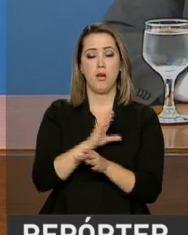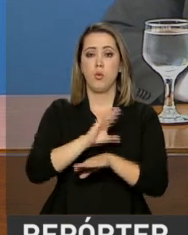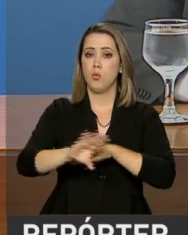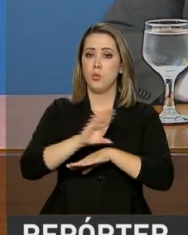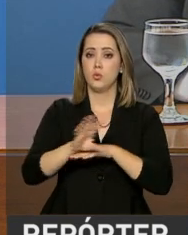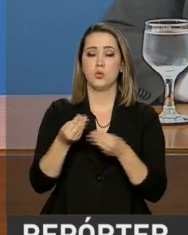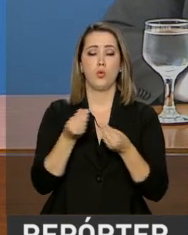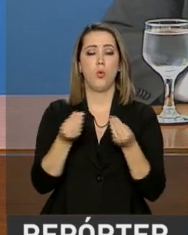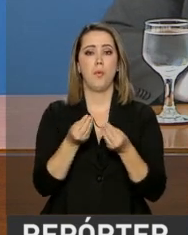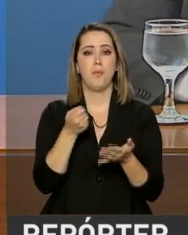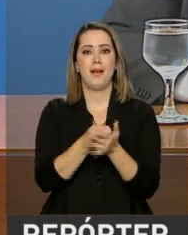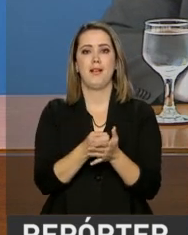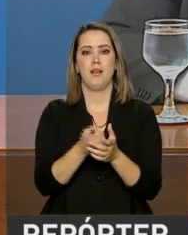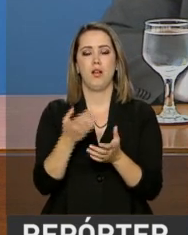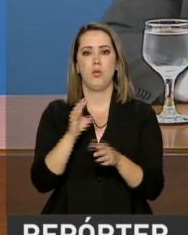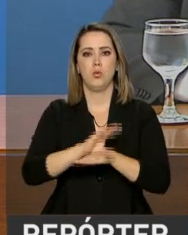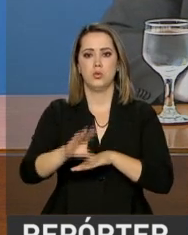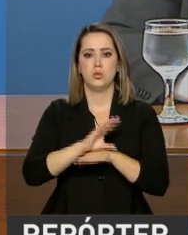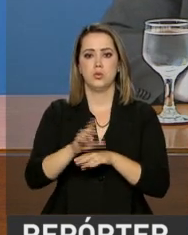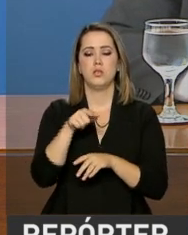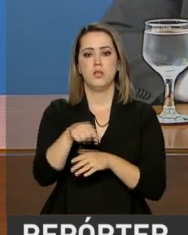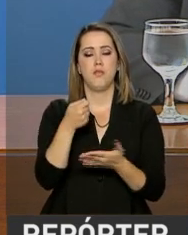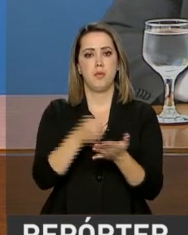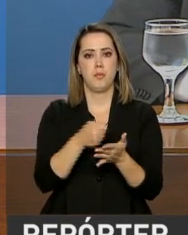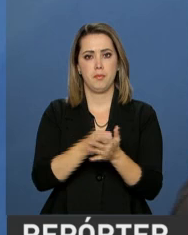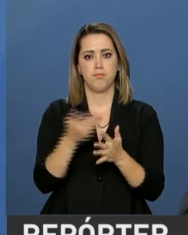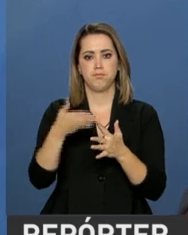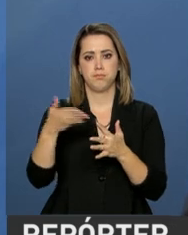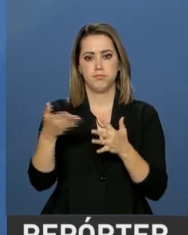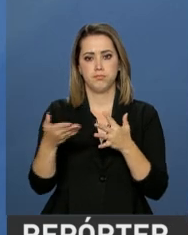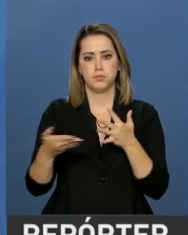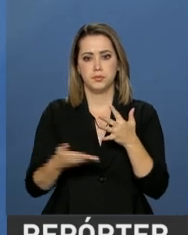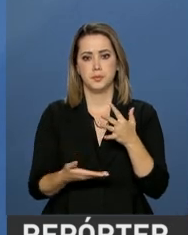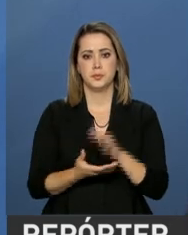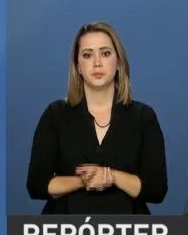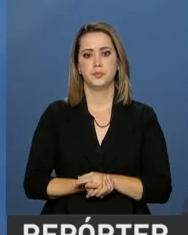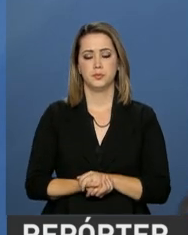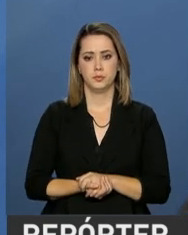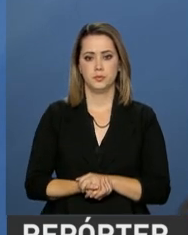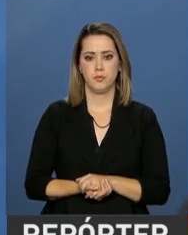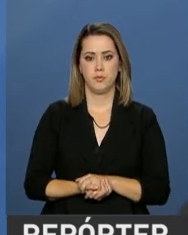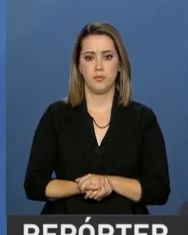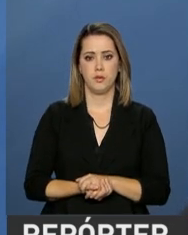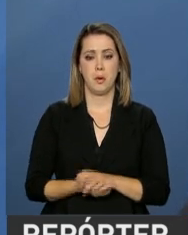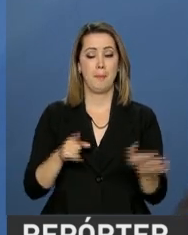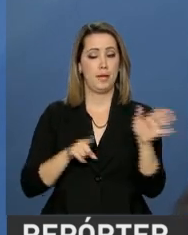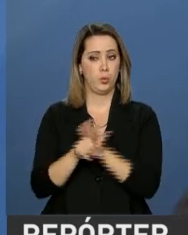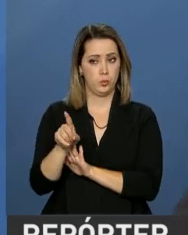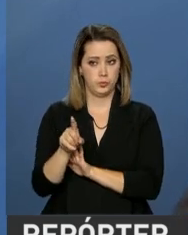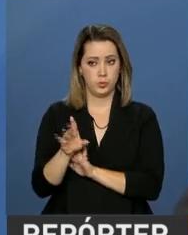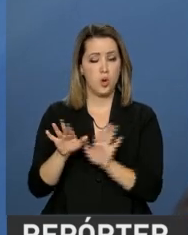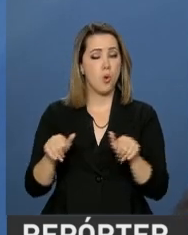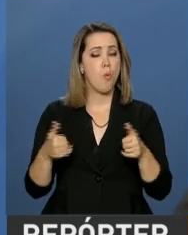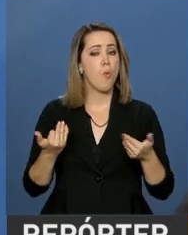quitar a dívida ele vai continuar pagando as parcelas do financiamento a gente faz a seguinte pergunta olhando para os dados da pnad